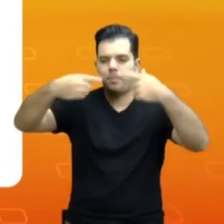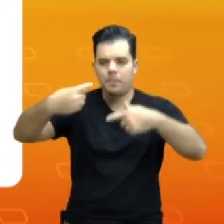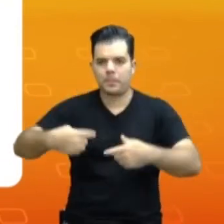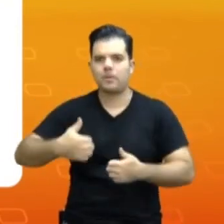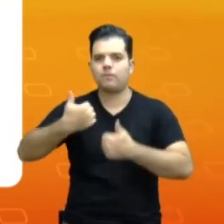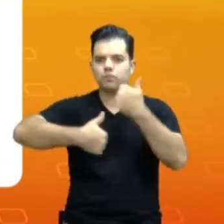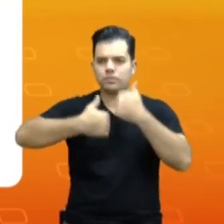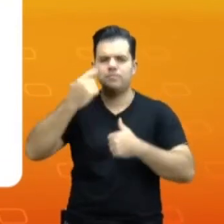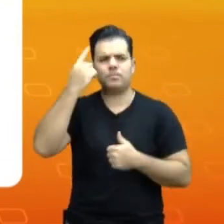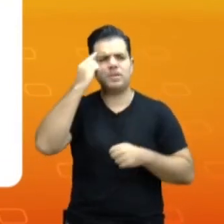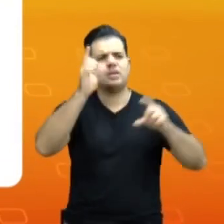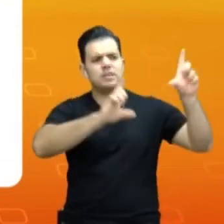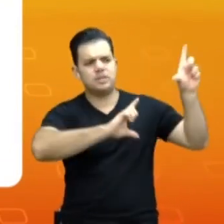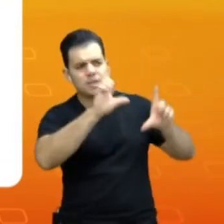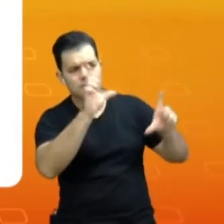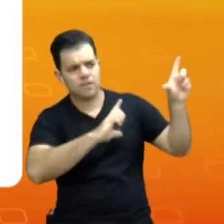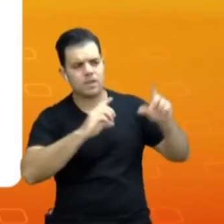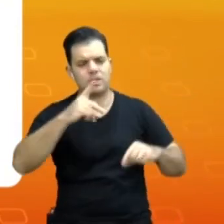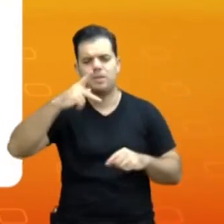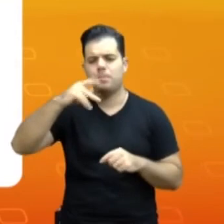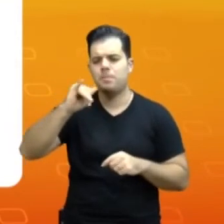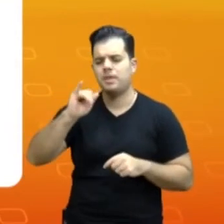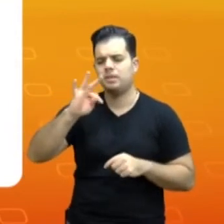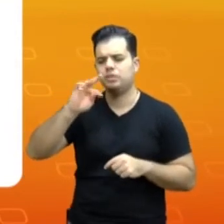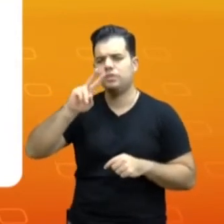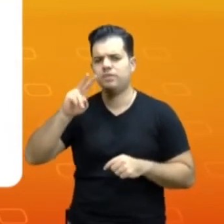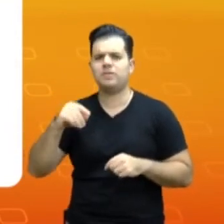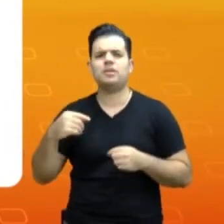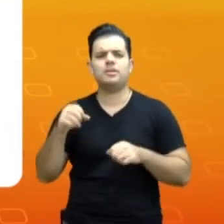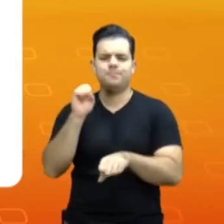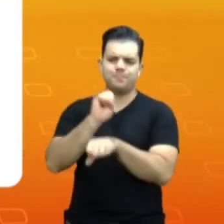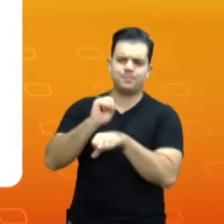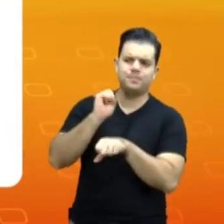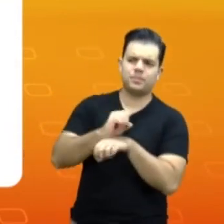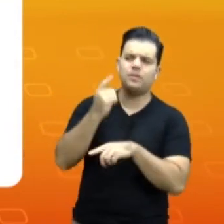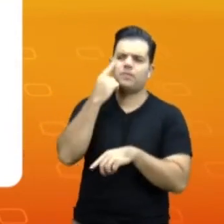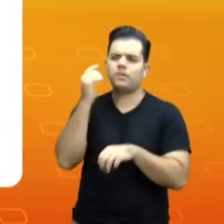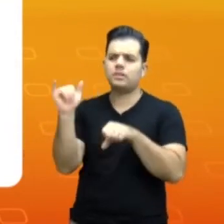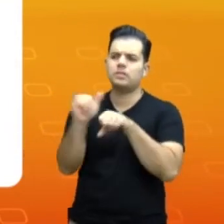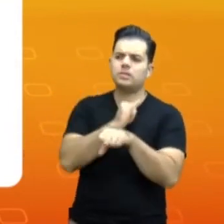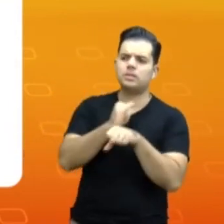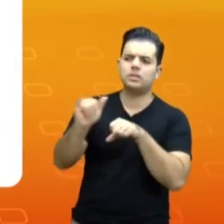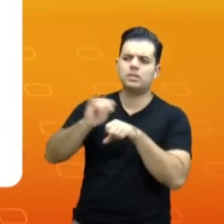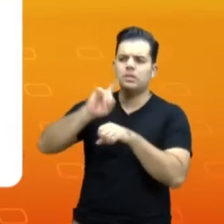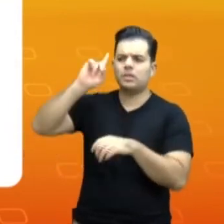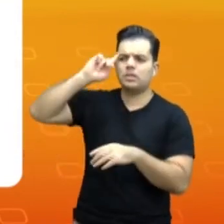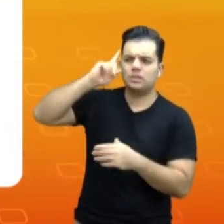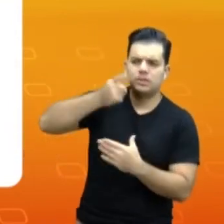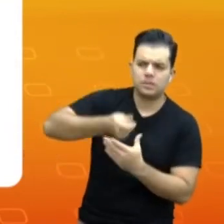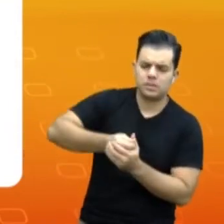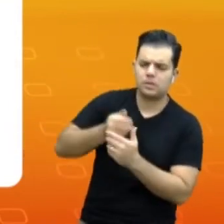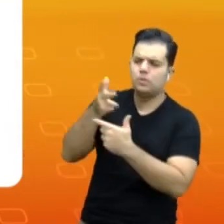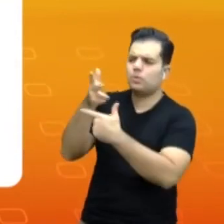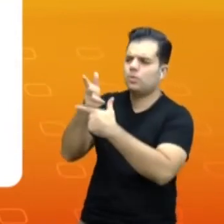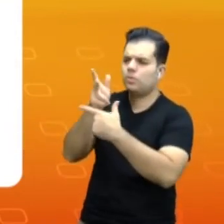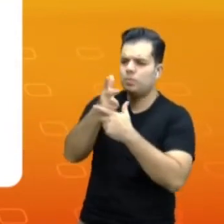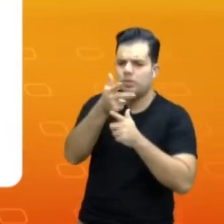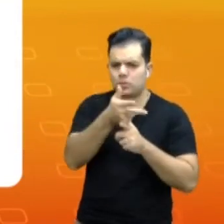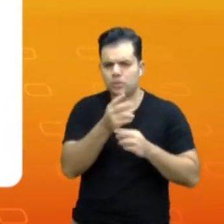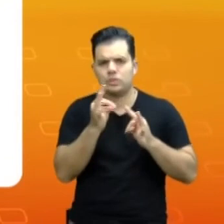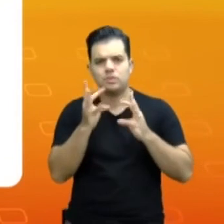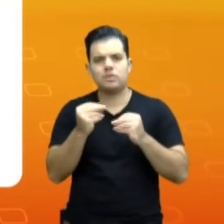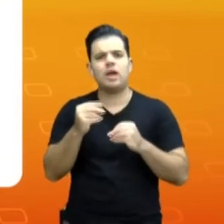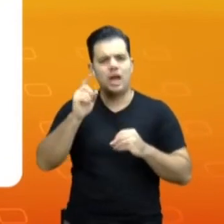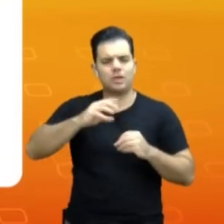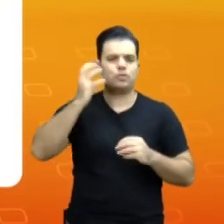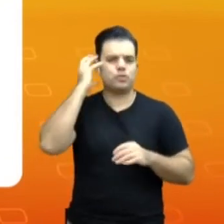em TV, pay TV, mas isso depende de viabilidades ainda da estratégia que a gente define de cobertura, mas acredito que no ambiente de rádio a